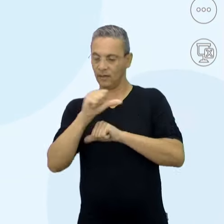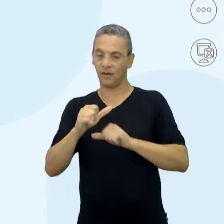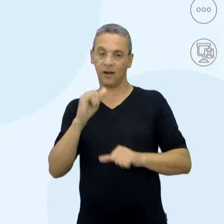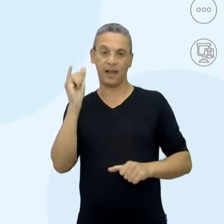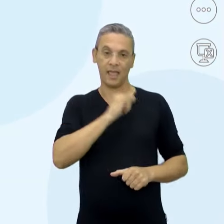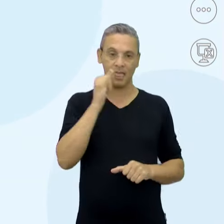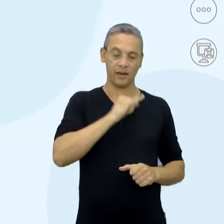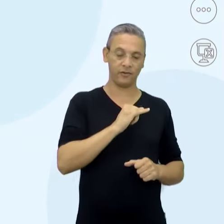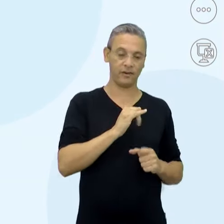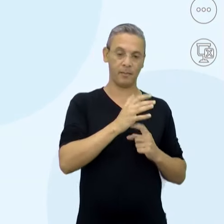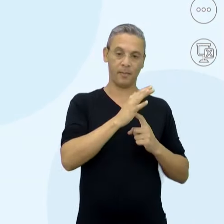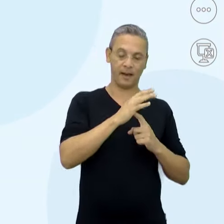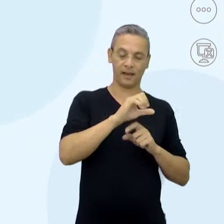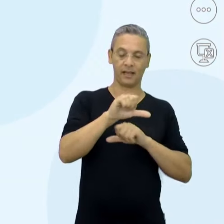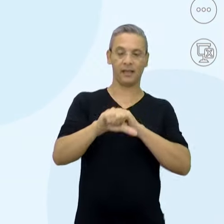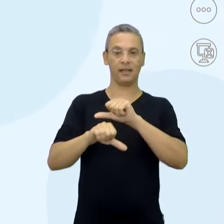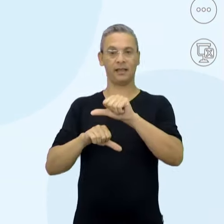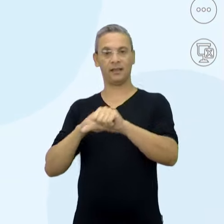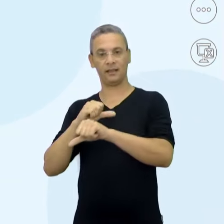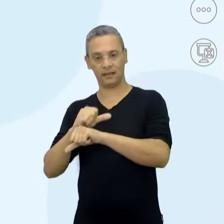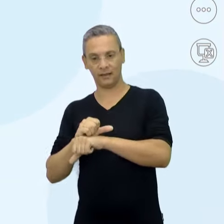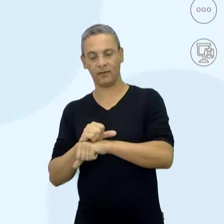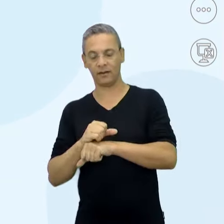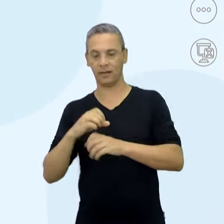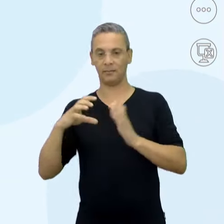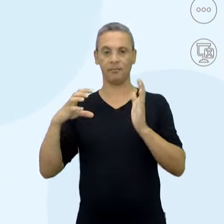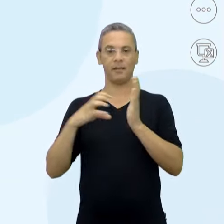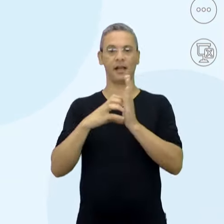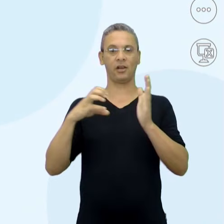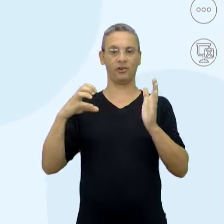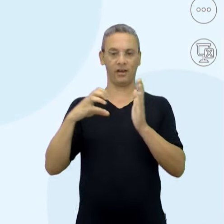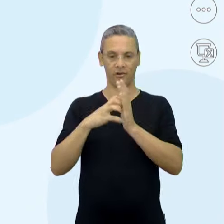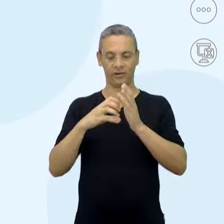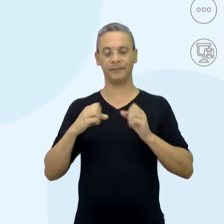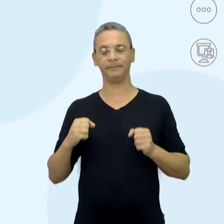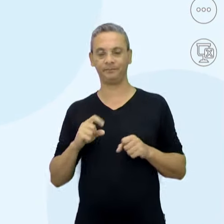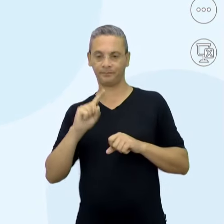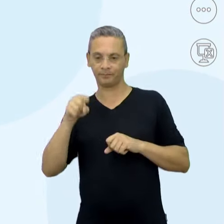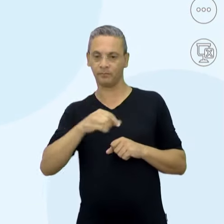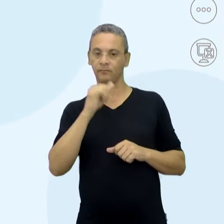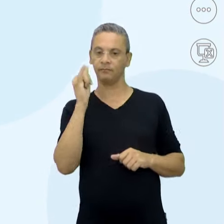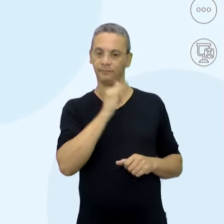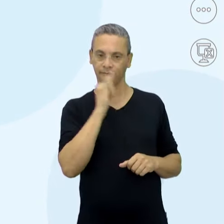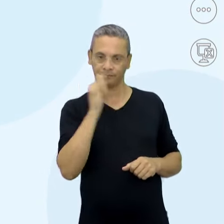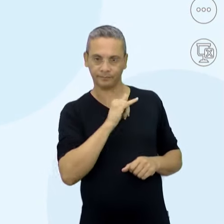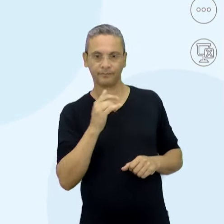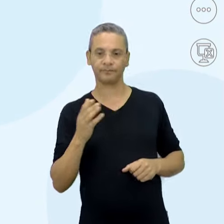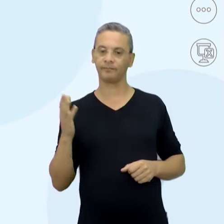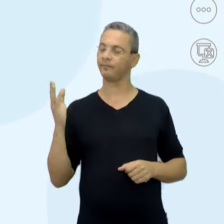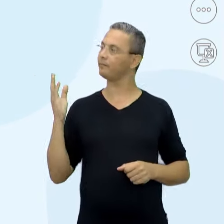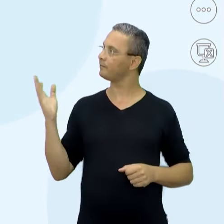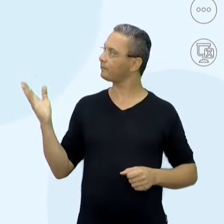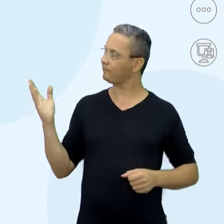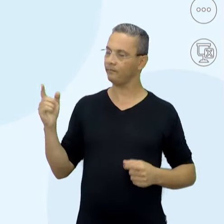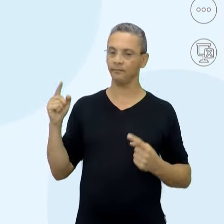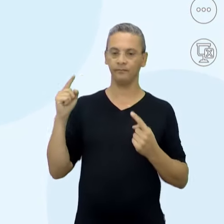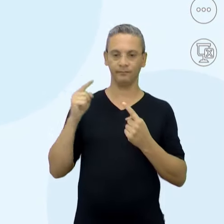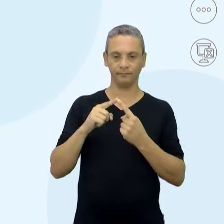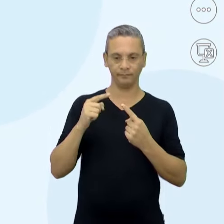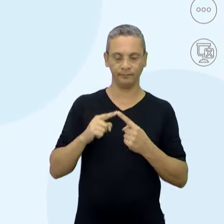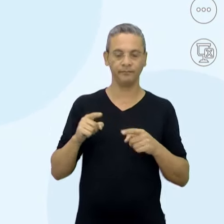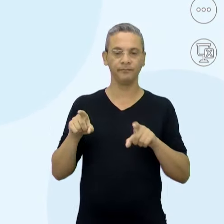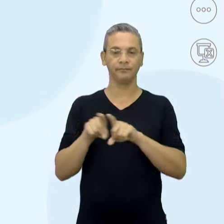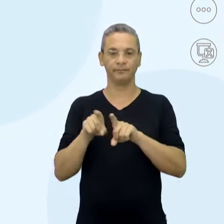energia mecânica em energia magnética e depois em elétrica. Essa energia elétrica